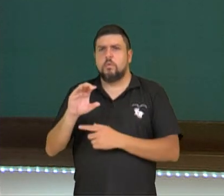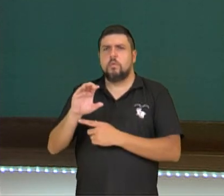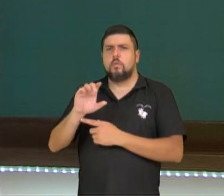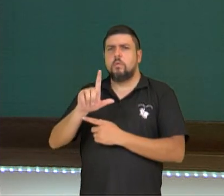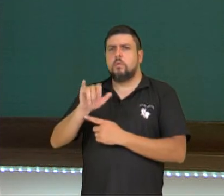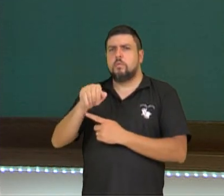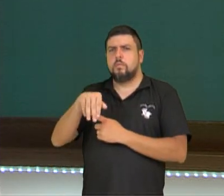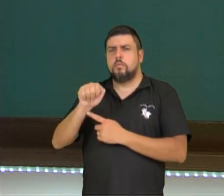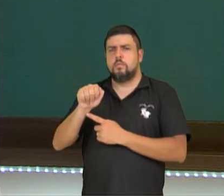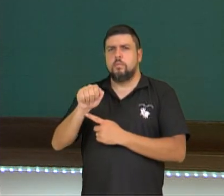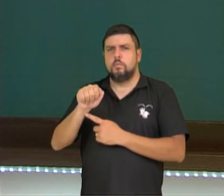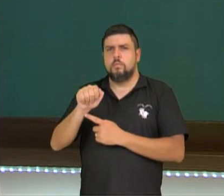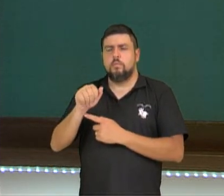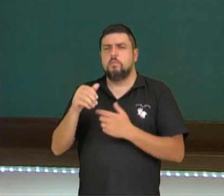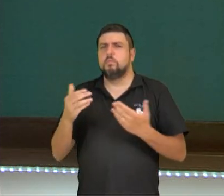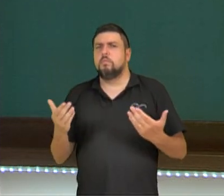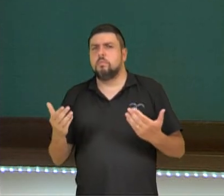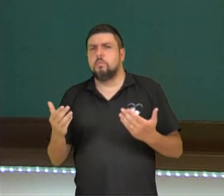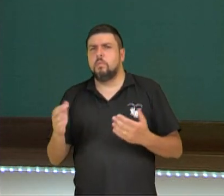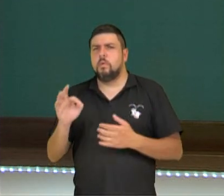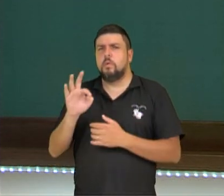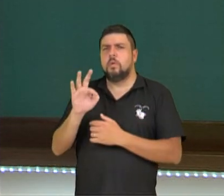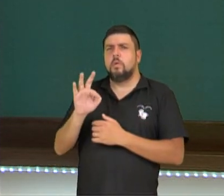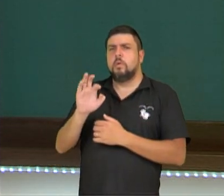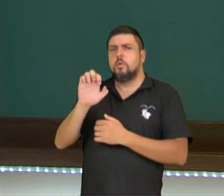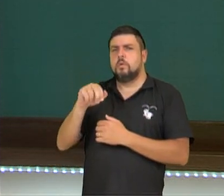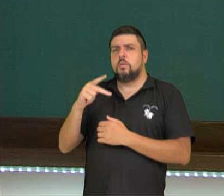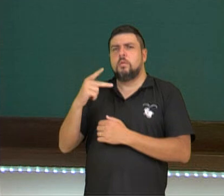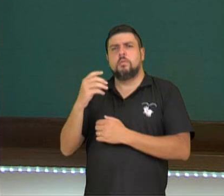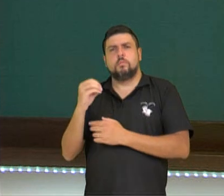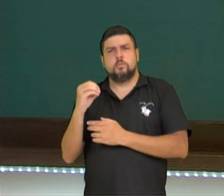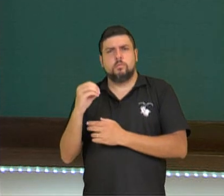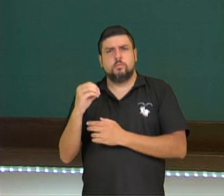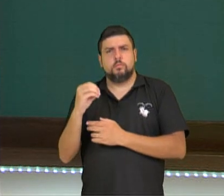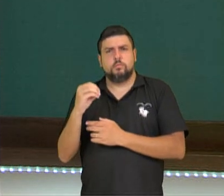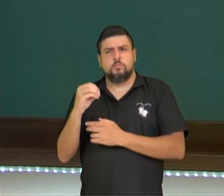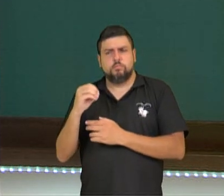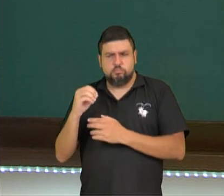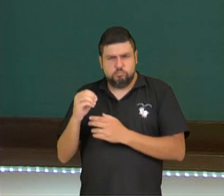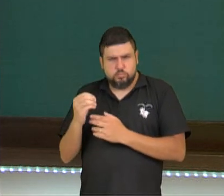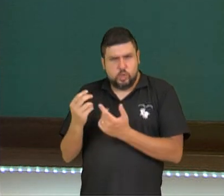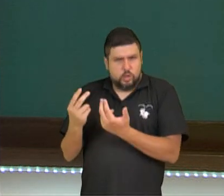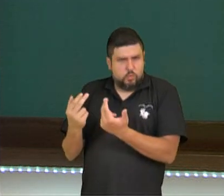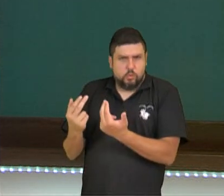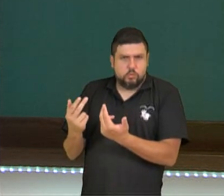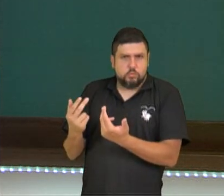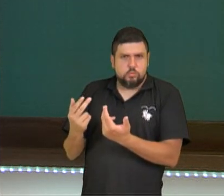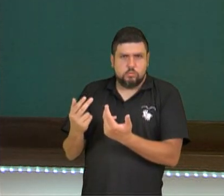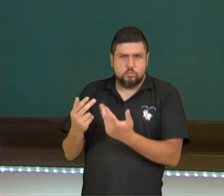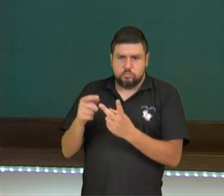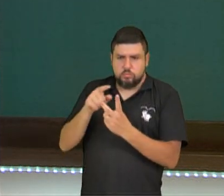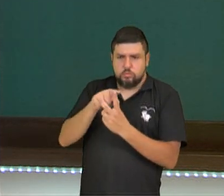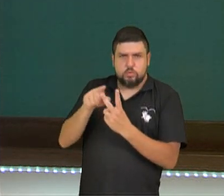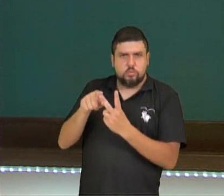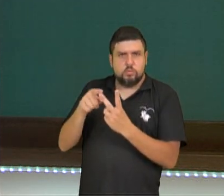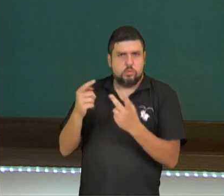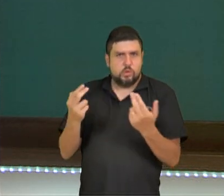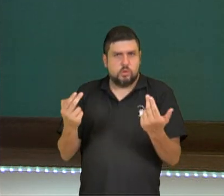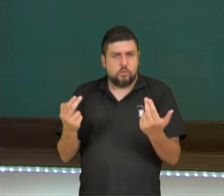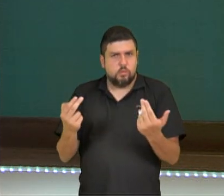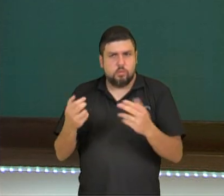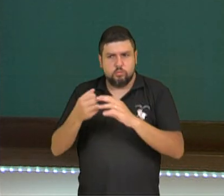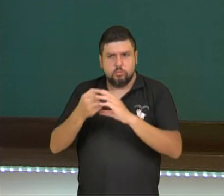tempo atmosférico, eu estou me referindo à mesma informação, às mesmas características, o